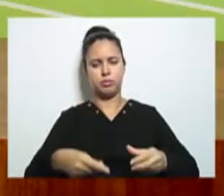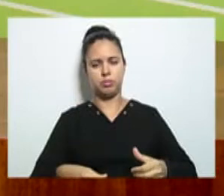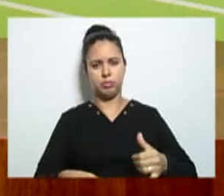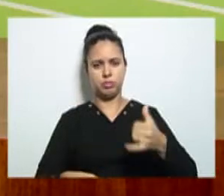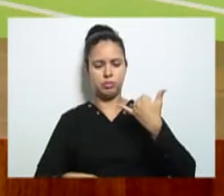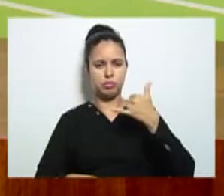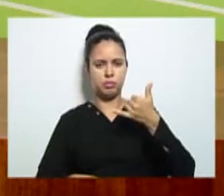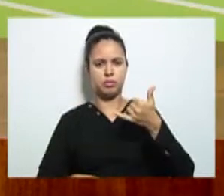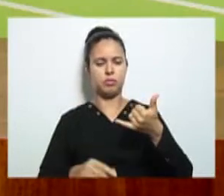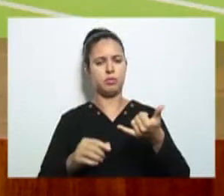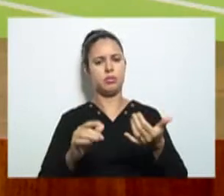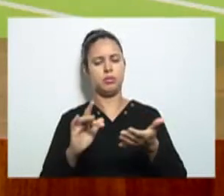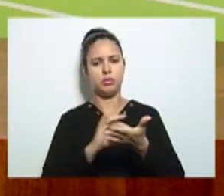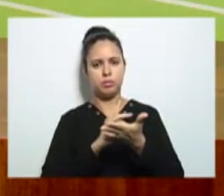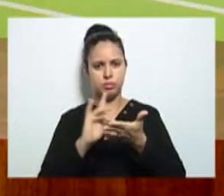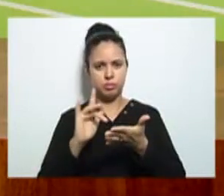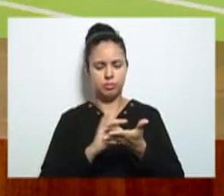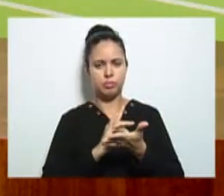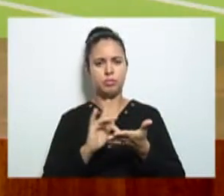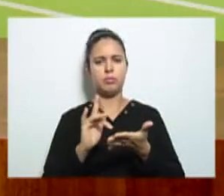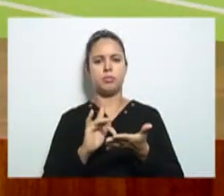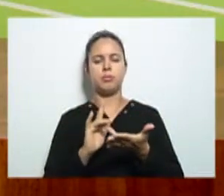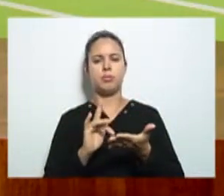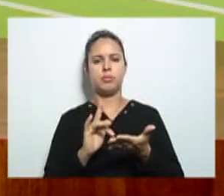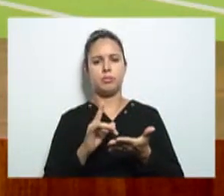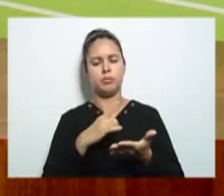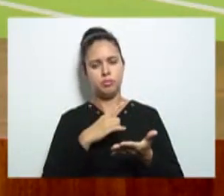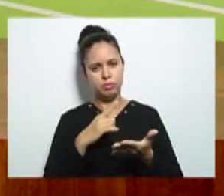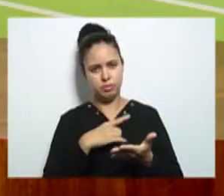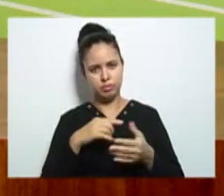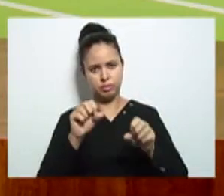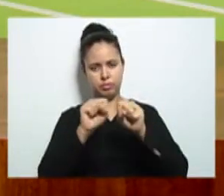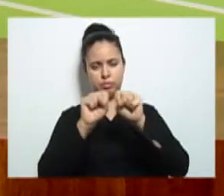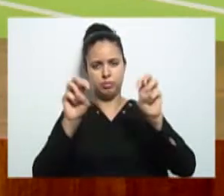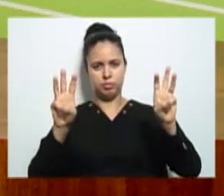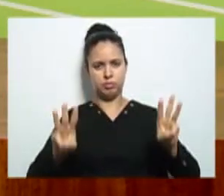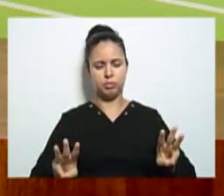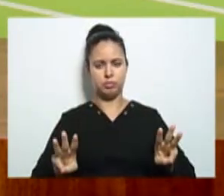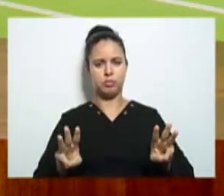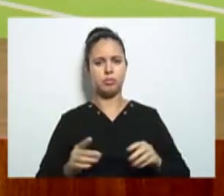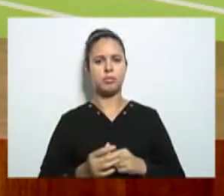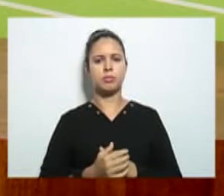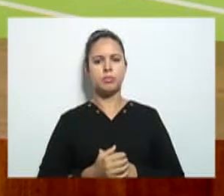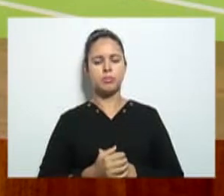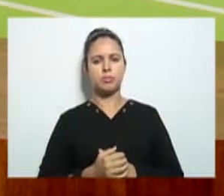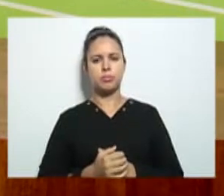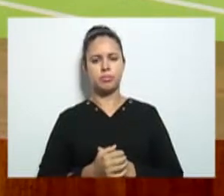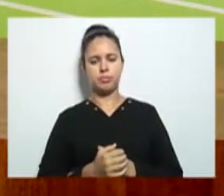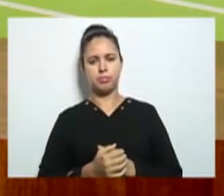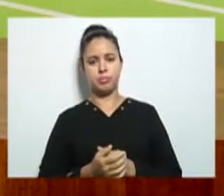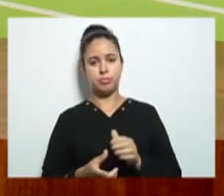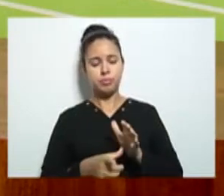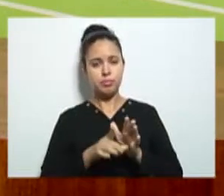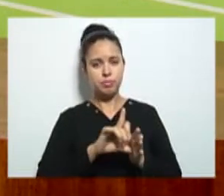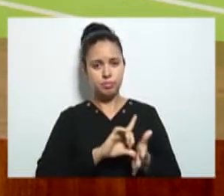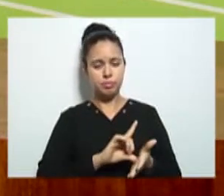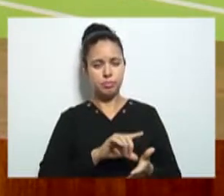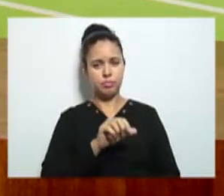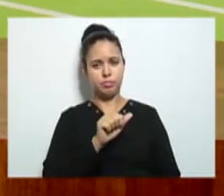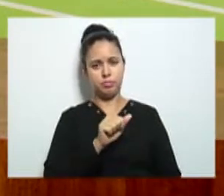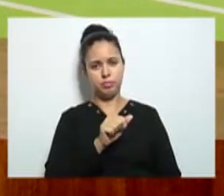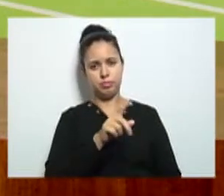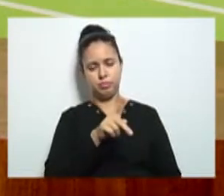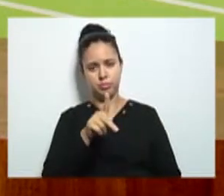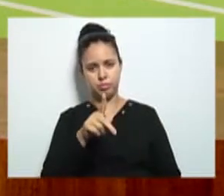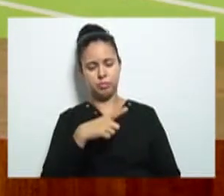nossos alunos, dos professores também que estão aqui nos assistindo, têm um sistema operacional. Com né? certeza. Então, antes desses apps que vocês têm instalado aí, tem um